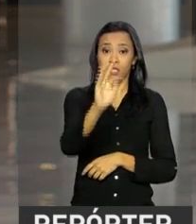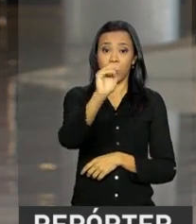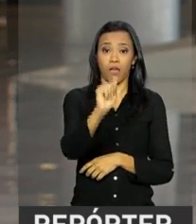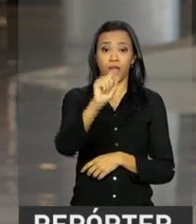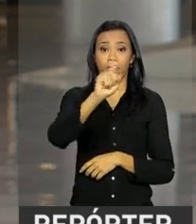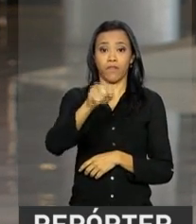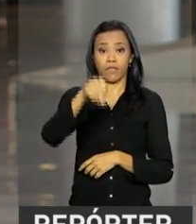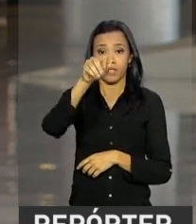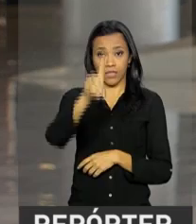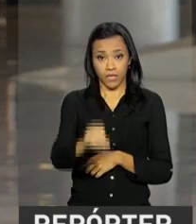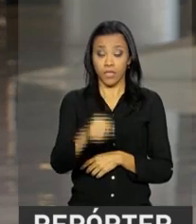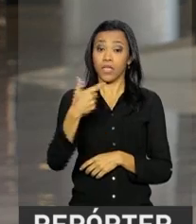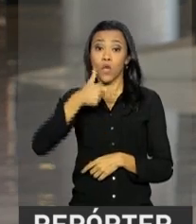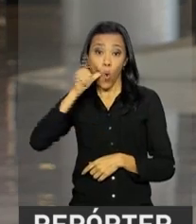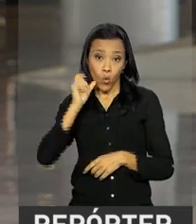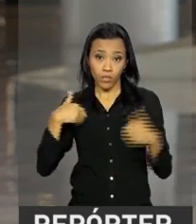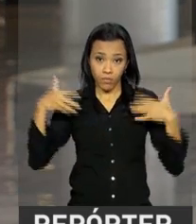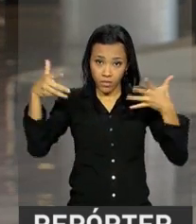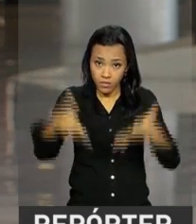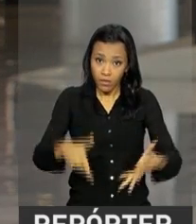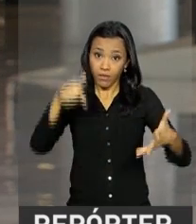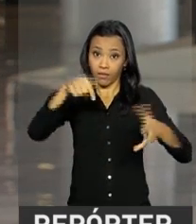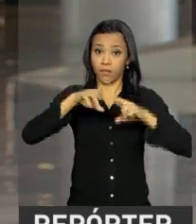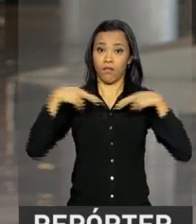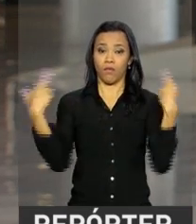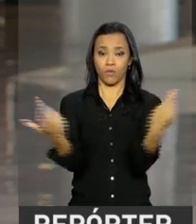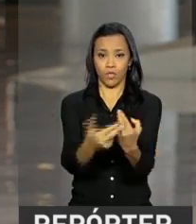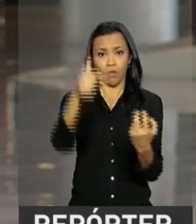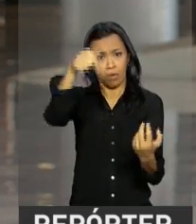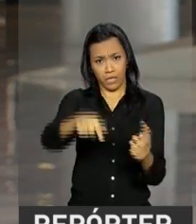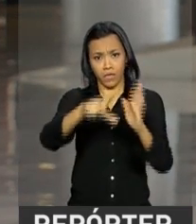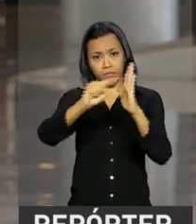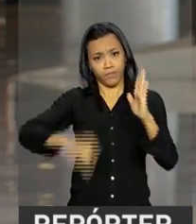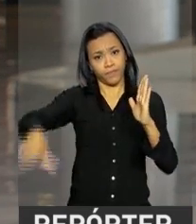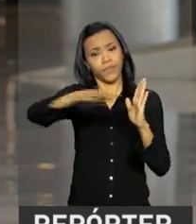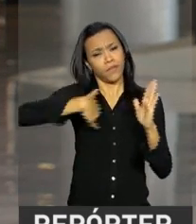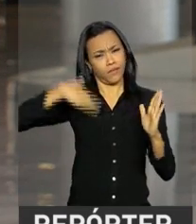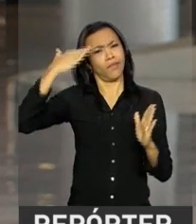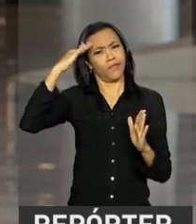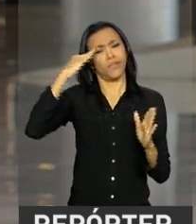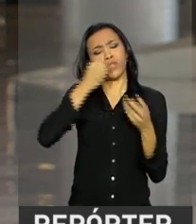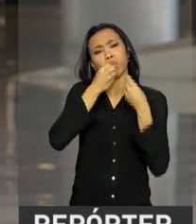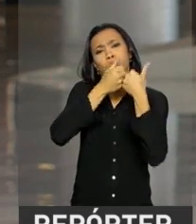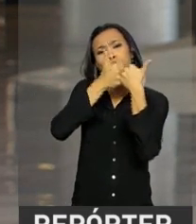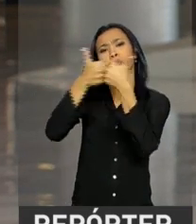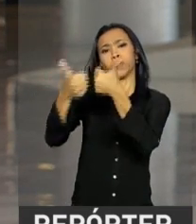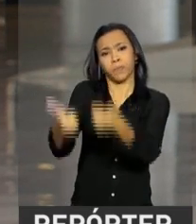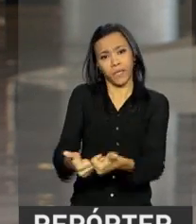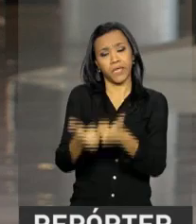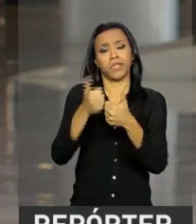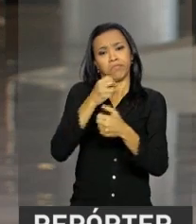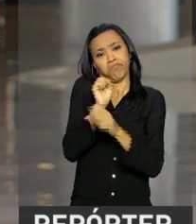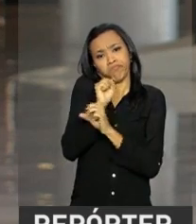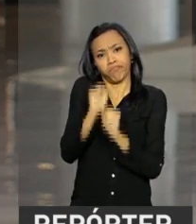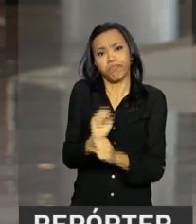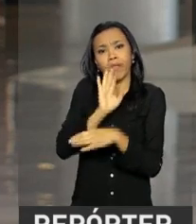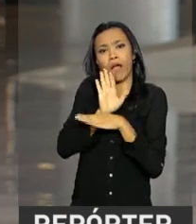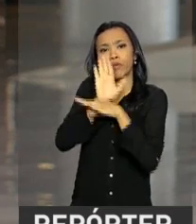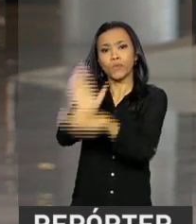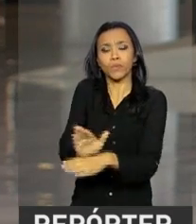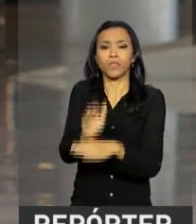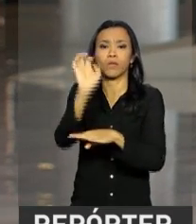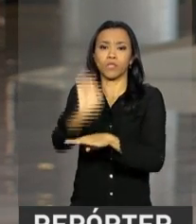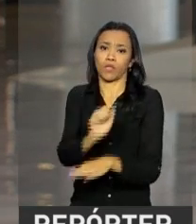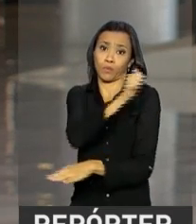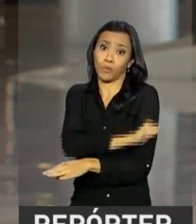que participaram dessa reunião ontem aqui no Palácio do Planalto entenderam a necessidade dessa ajuda complementar ao estado do Rio